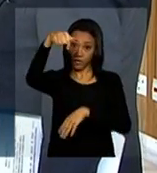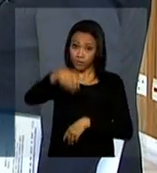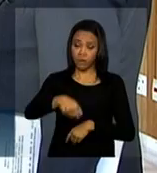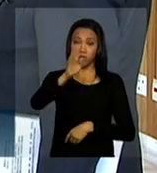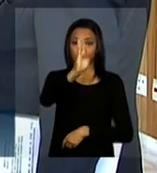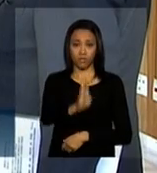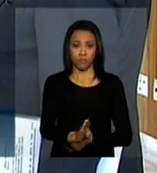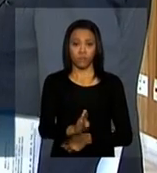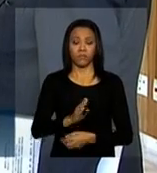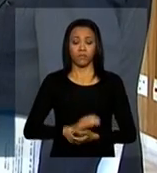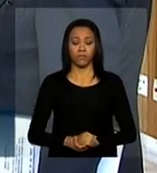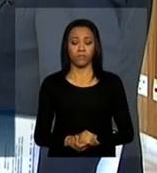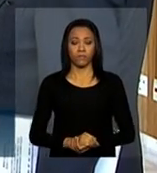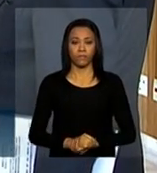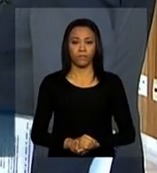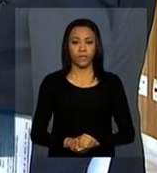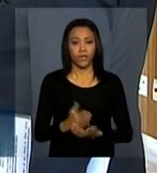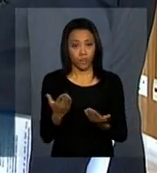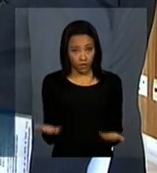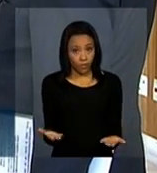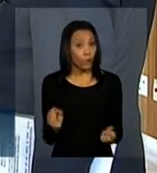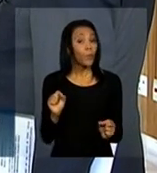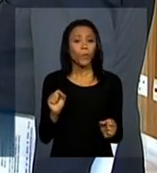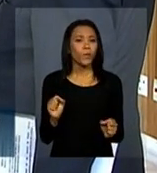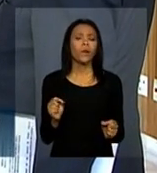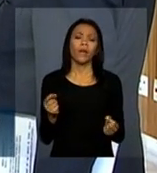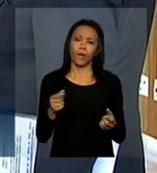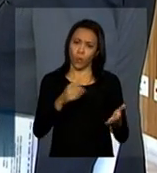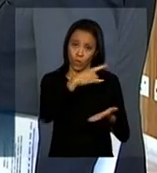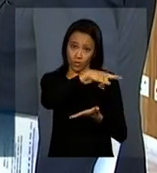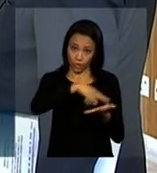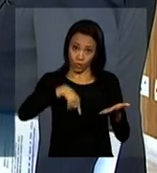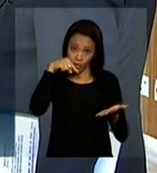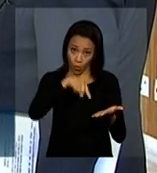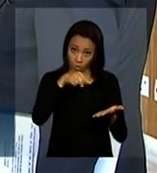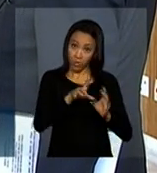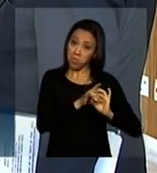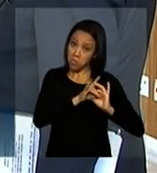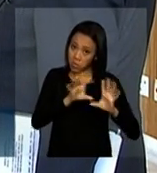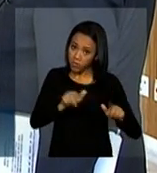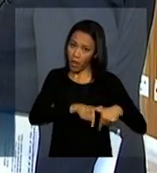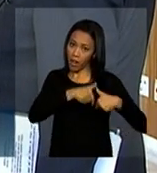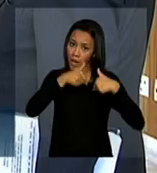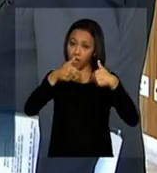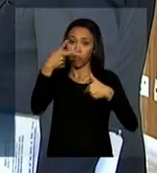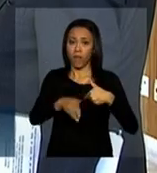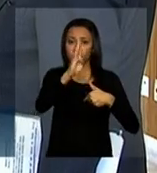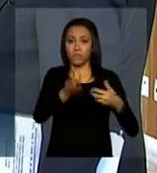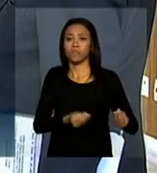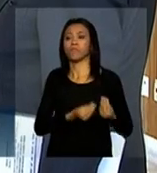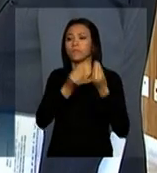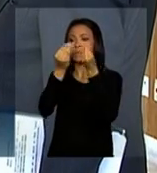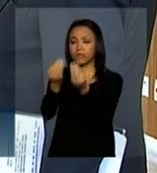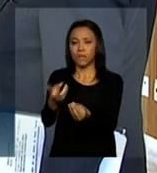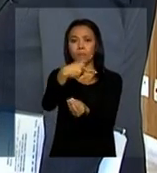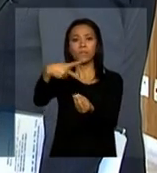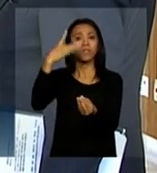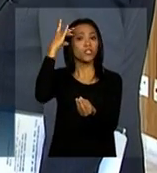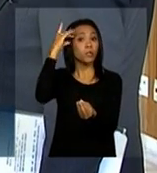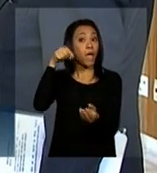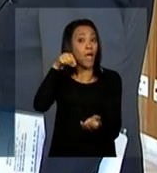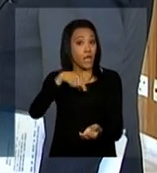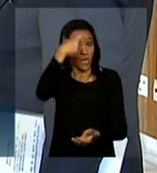Brasil. Então, na prática, com a entrega dessa carta credencial à presidenta Dilma, o embaixador